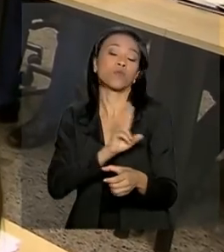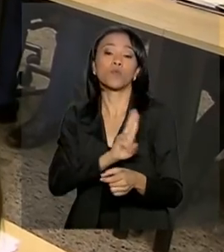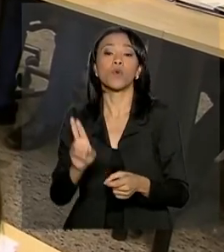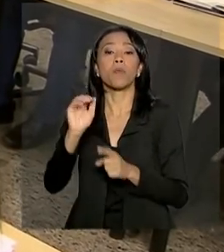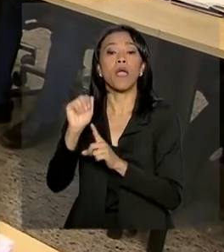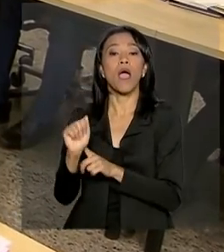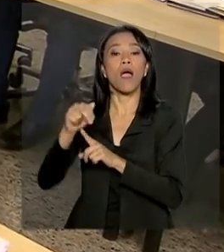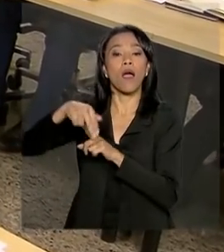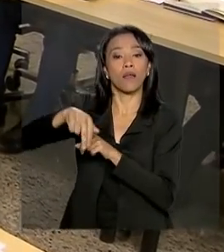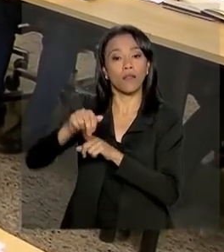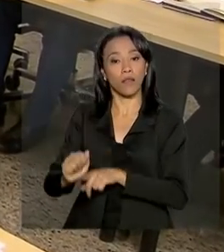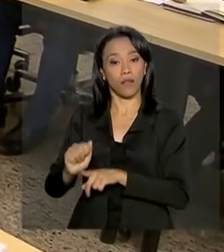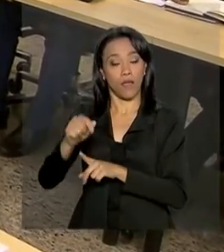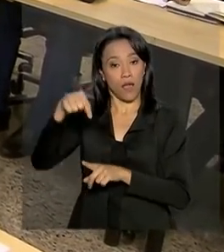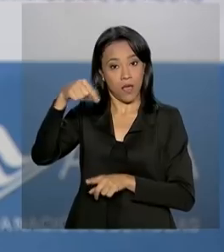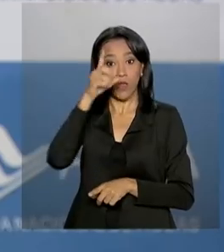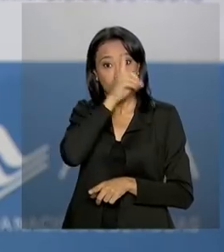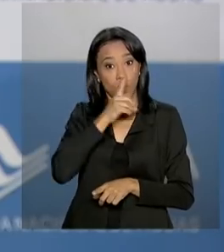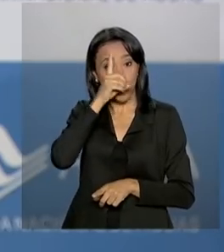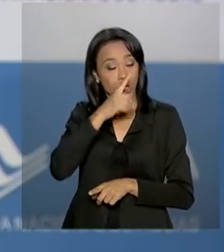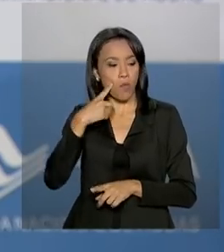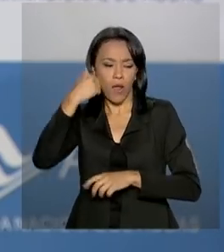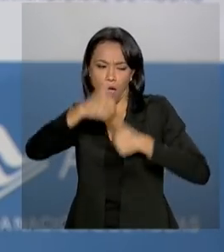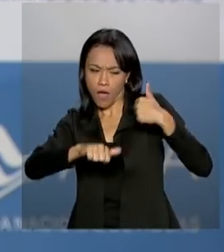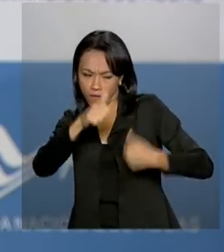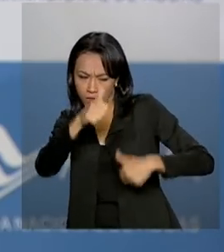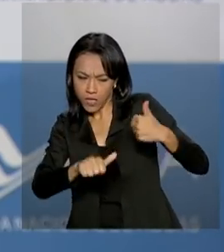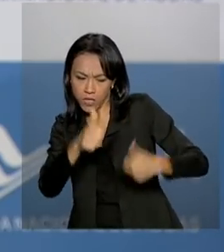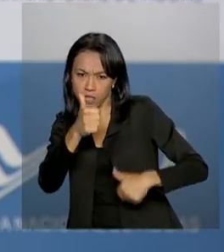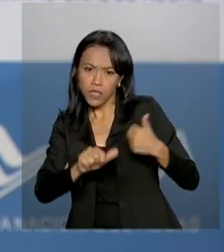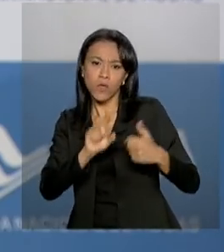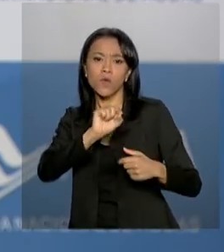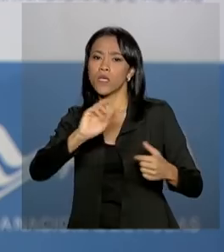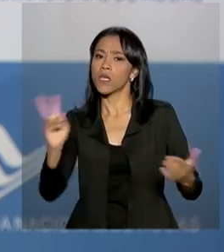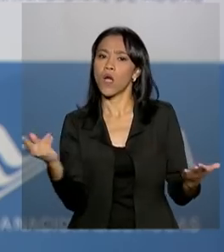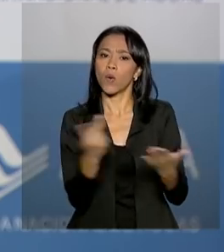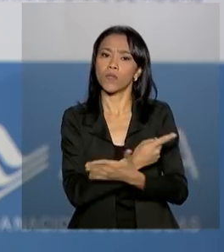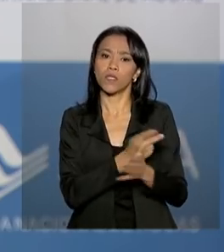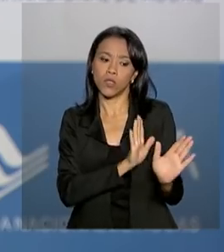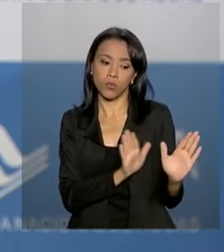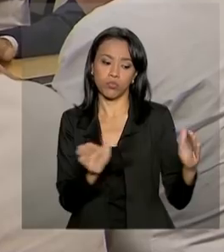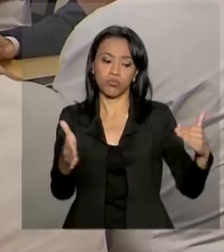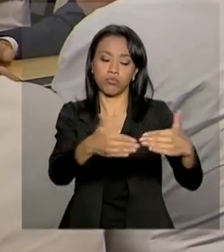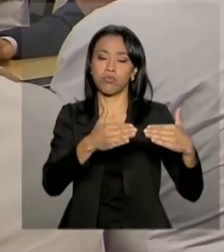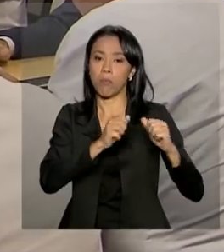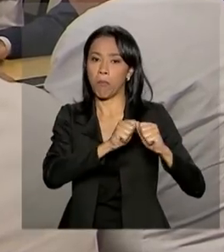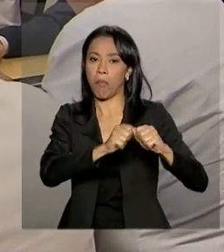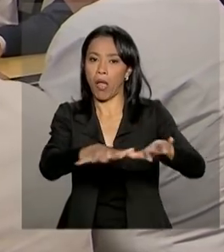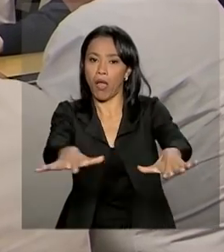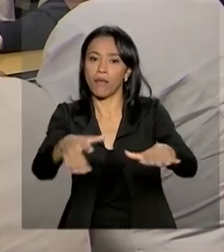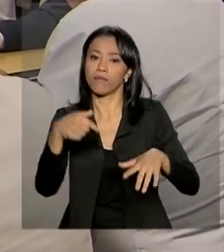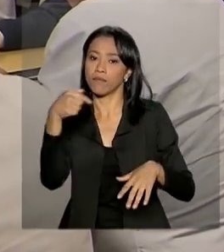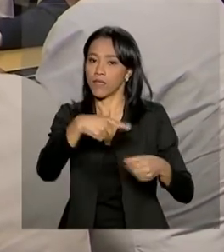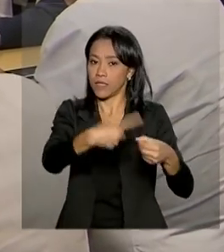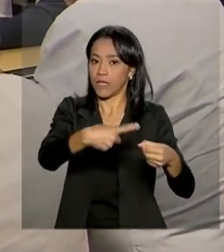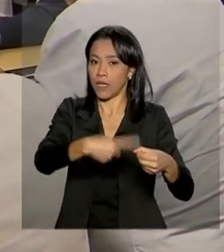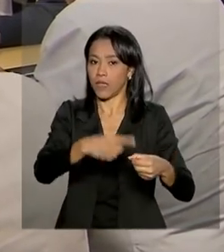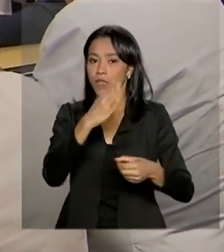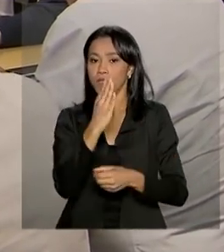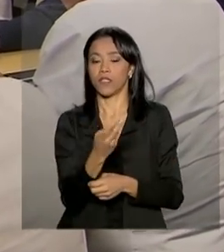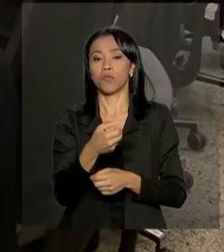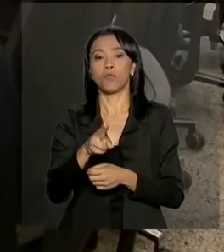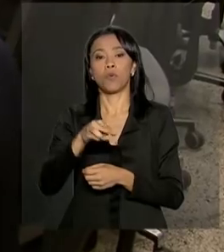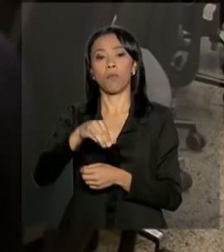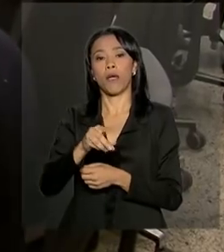ANA, neste domingo, para avaliação e monitoramento após rompimento da barragem de Brumadinho. De acordo com o ministro, foi instalada